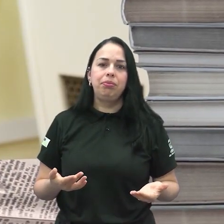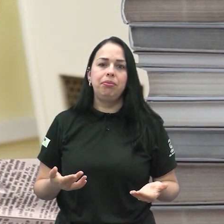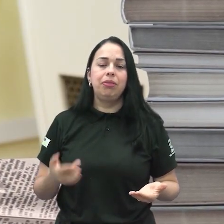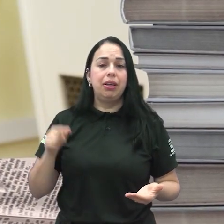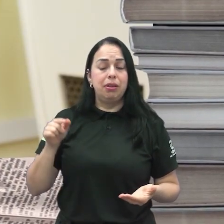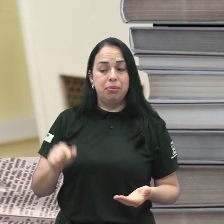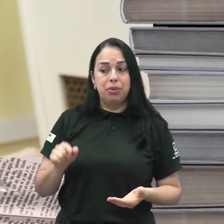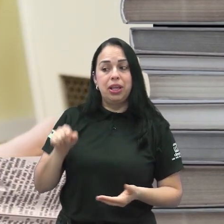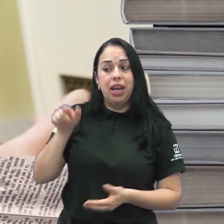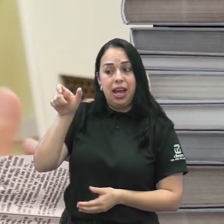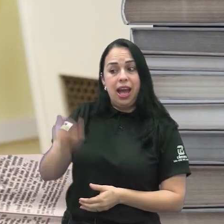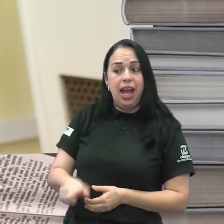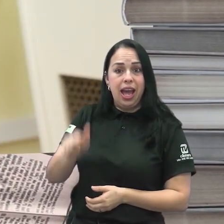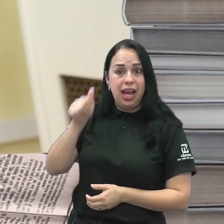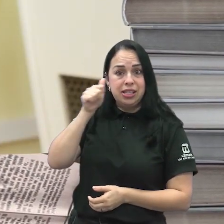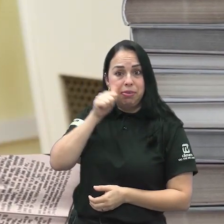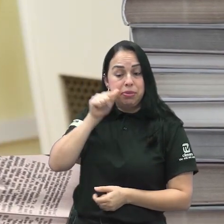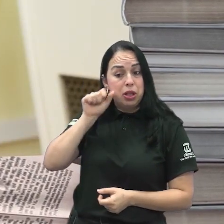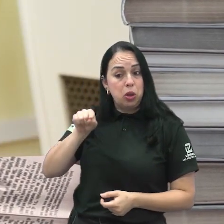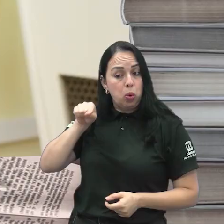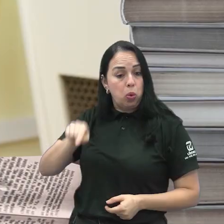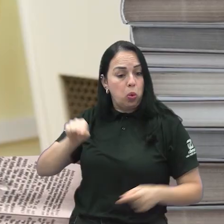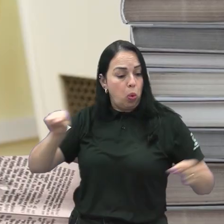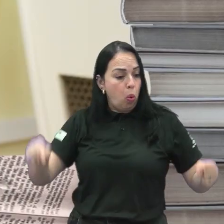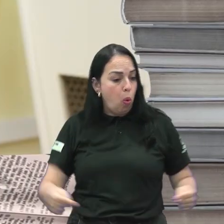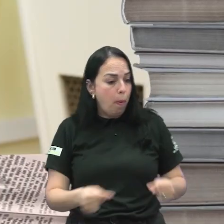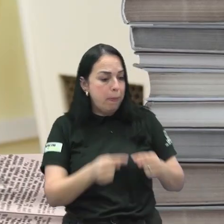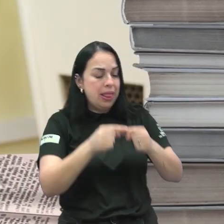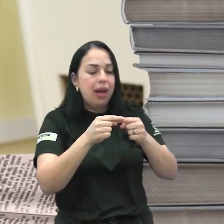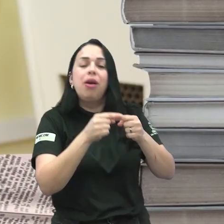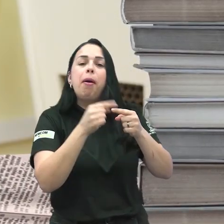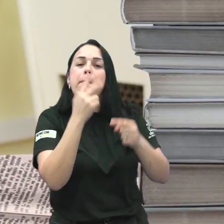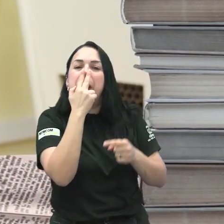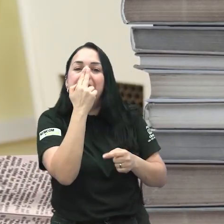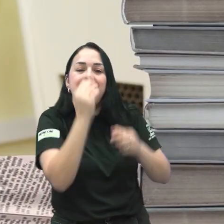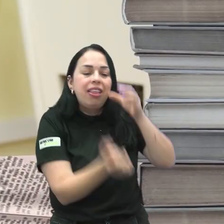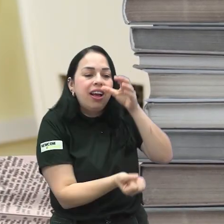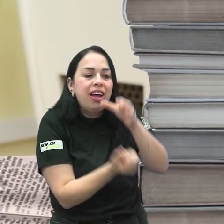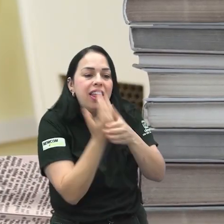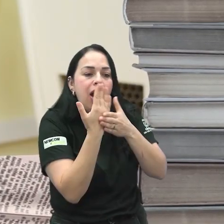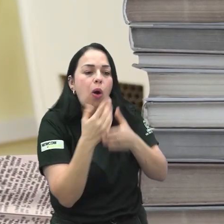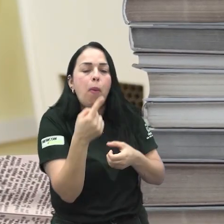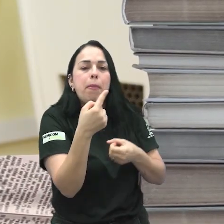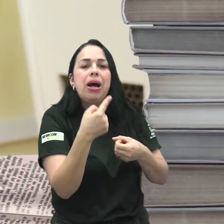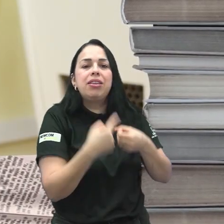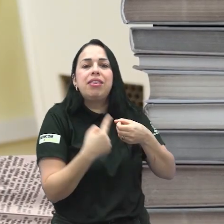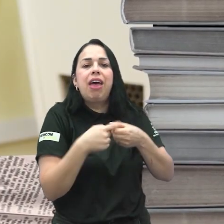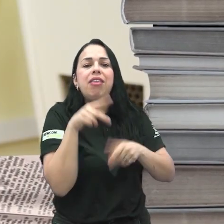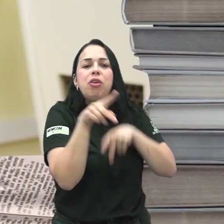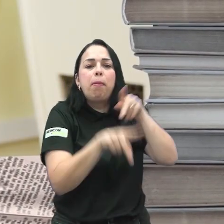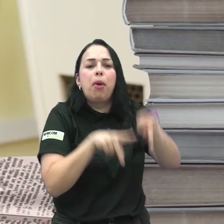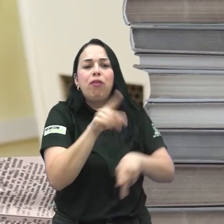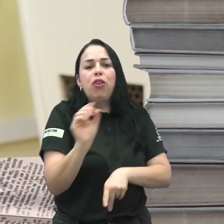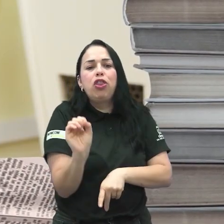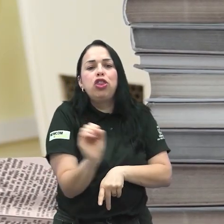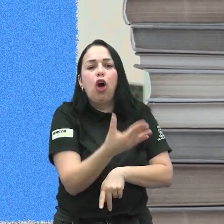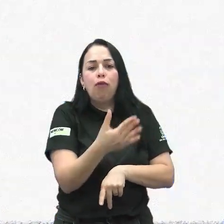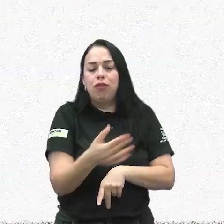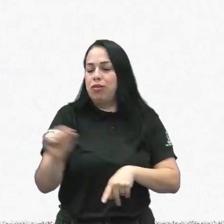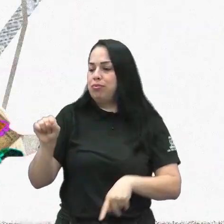Índia terra, né, está se criando uma nova civilização, um novo